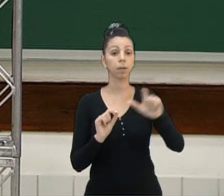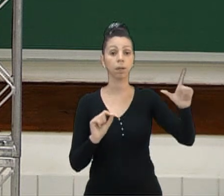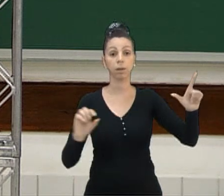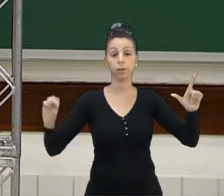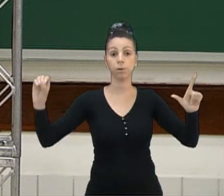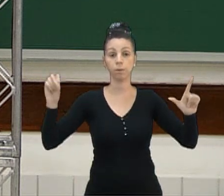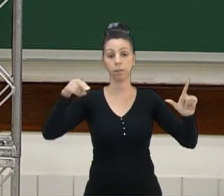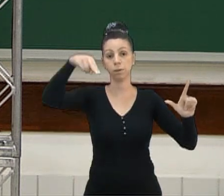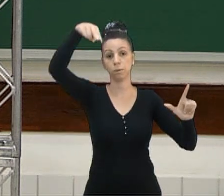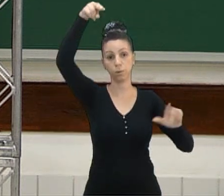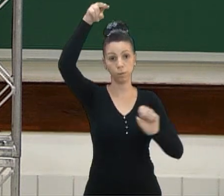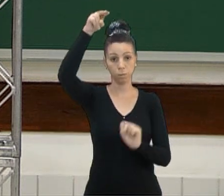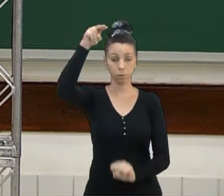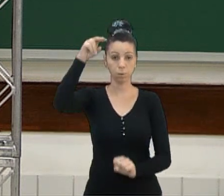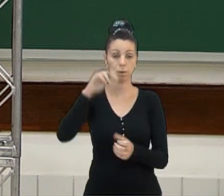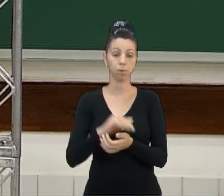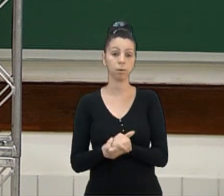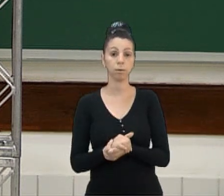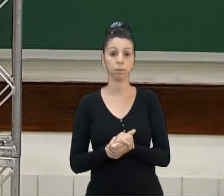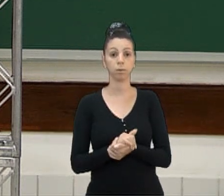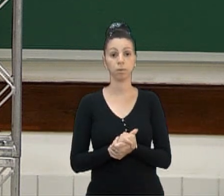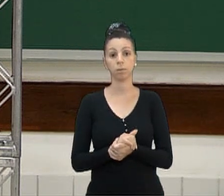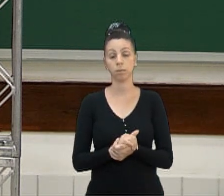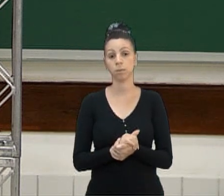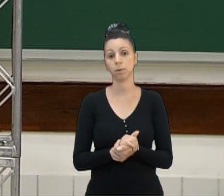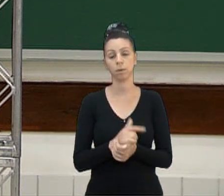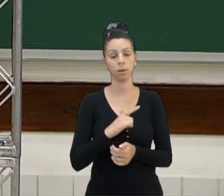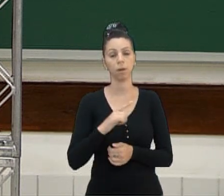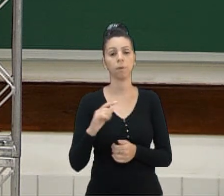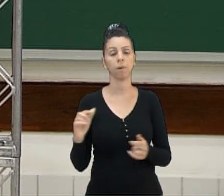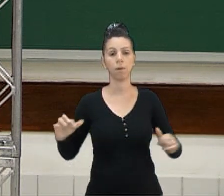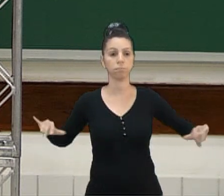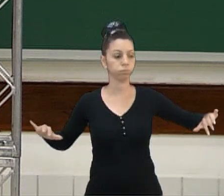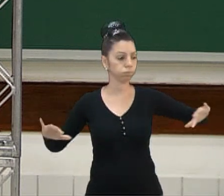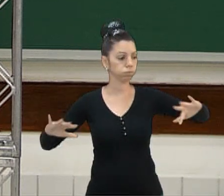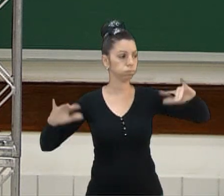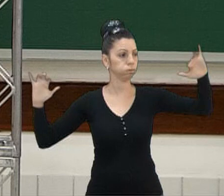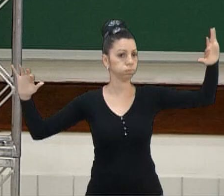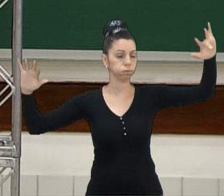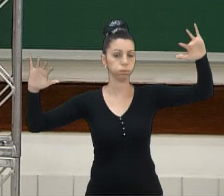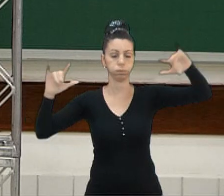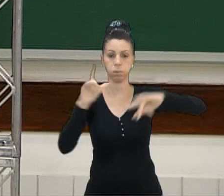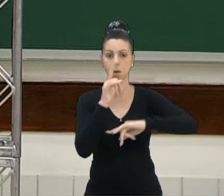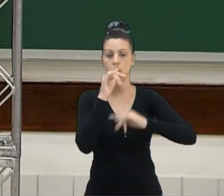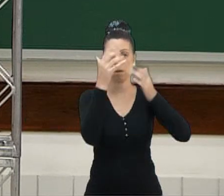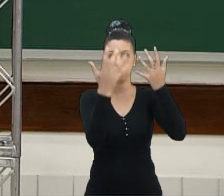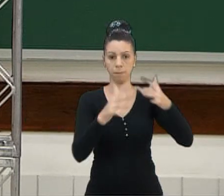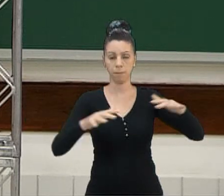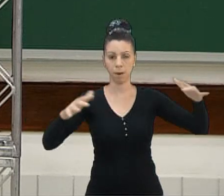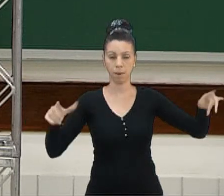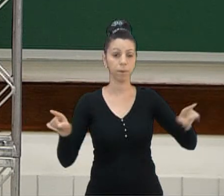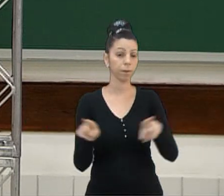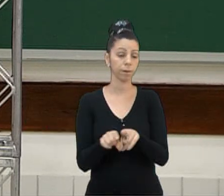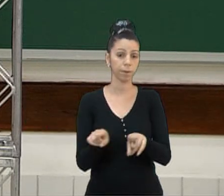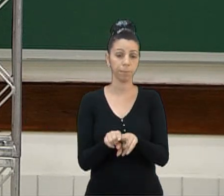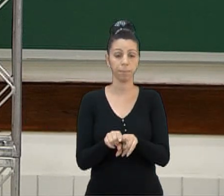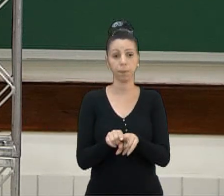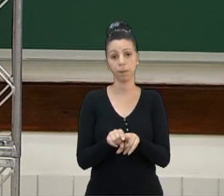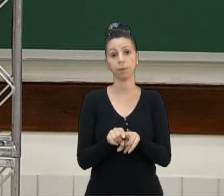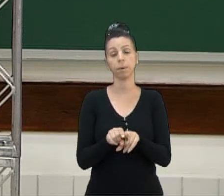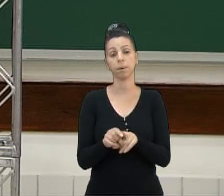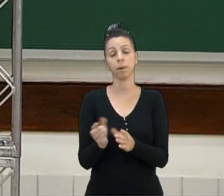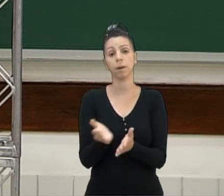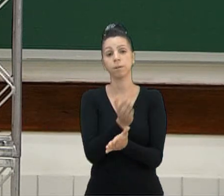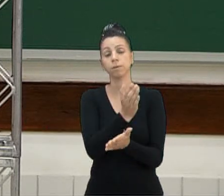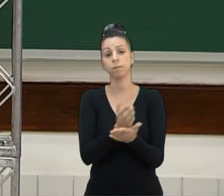sul, Oceano Atlântico, o Ártico, o Mediterrâneo, e depois a divisão com a Ásia, que nós vamos ter ali Montes Urais,